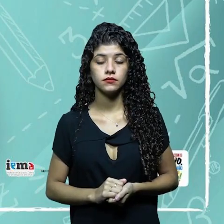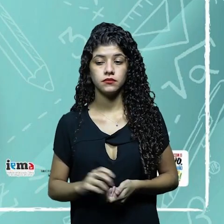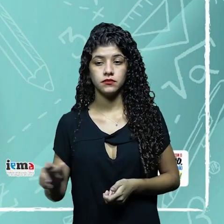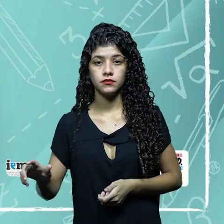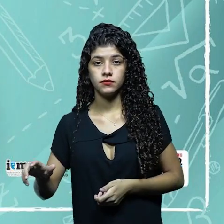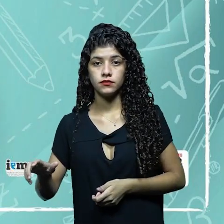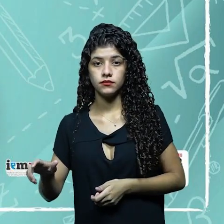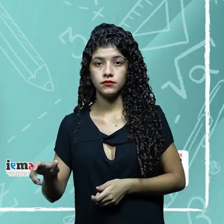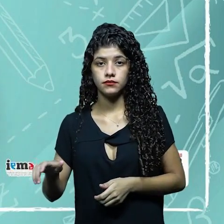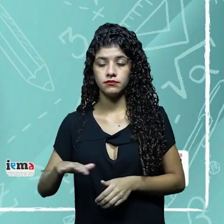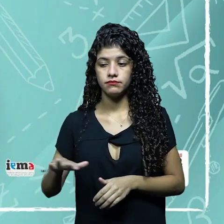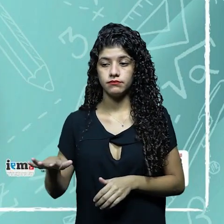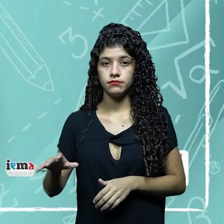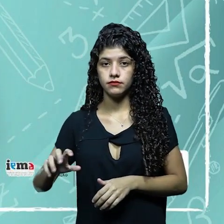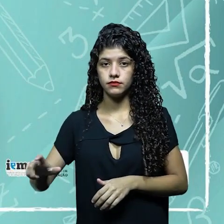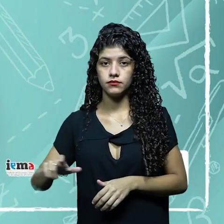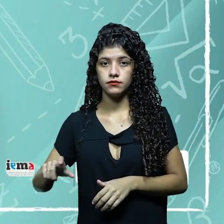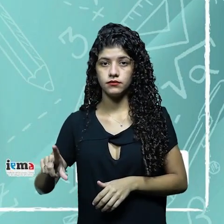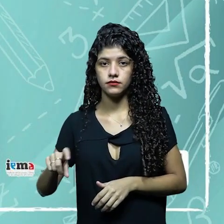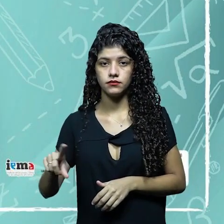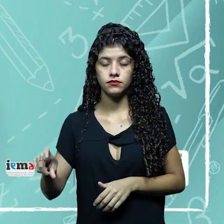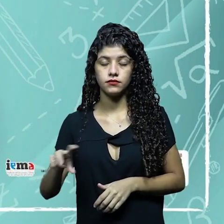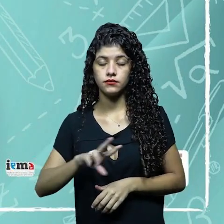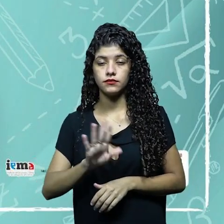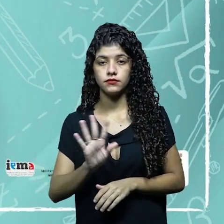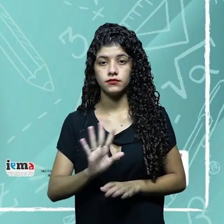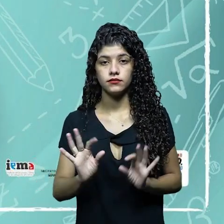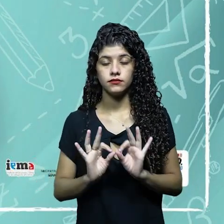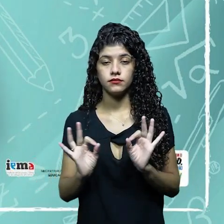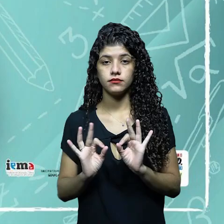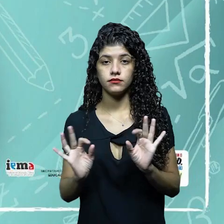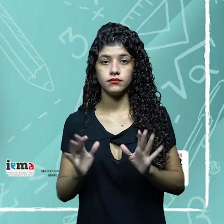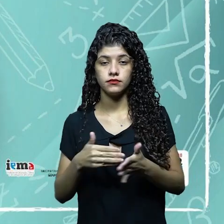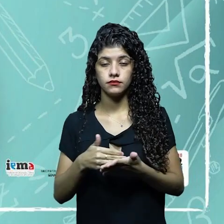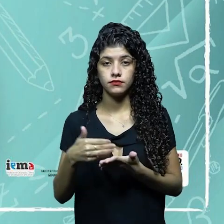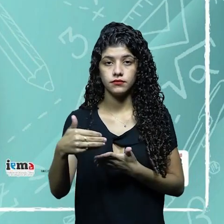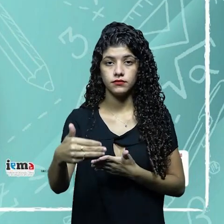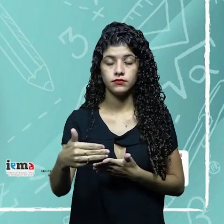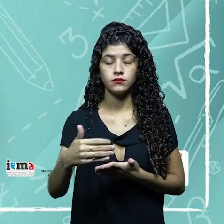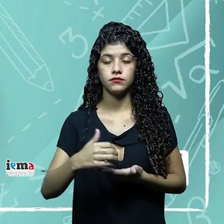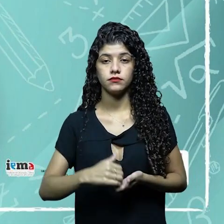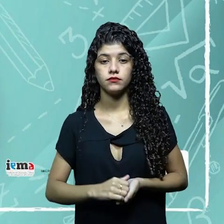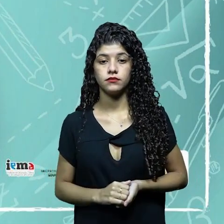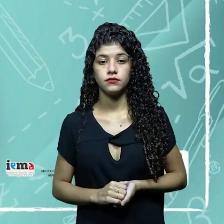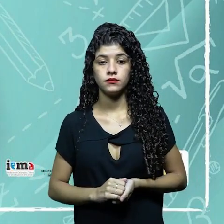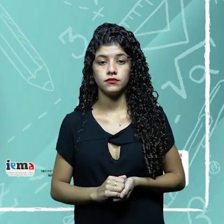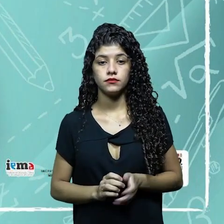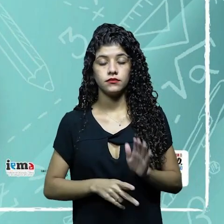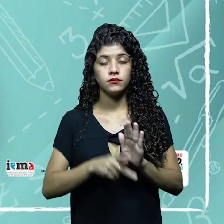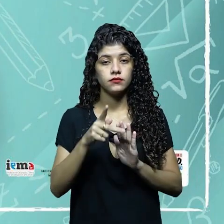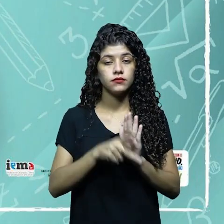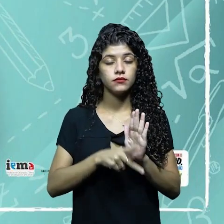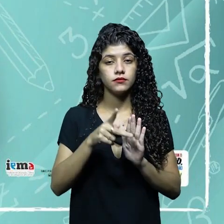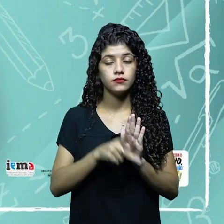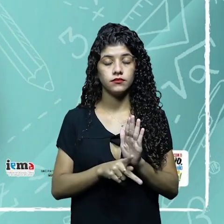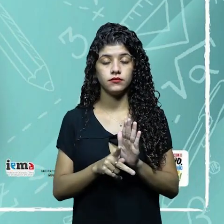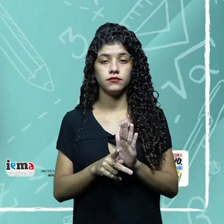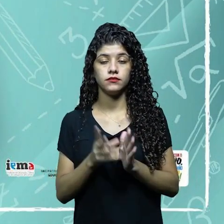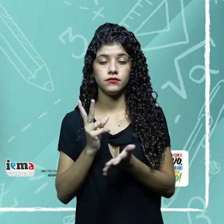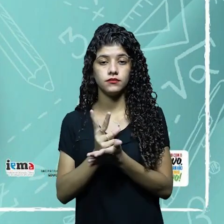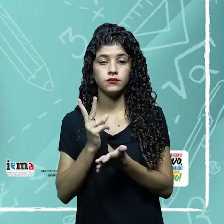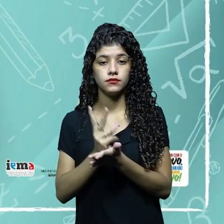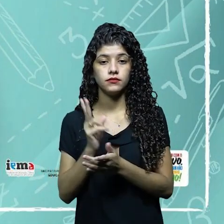preciso tirar do desenho para dar continuidade. Projetista, na sua maioria das vezes, ele utiliza